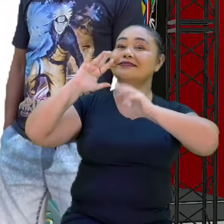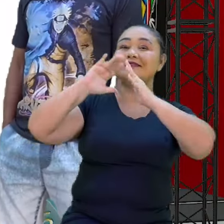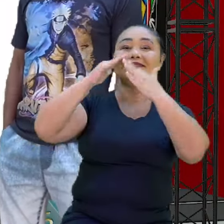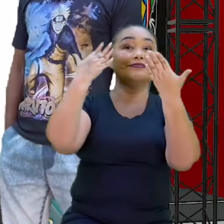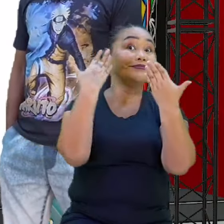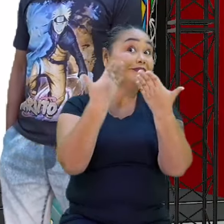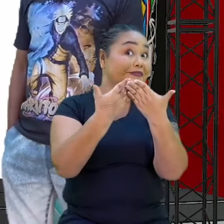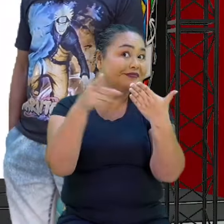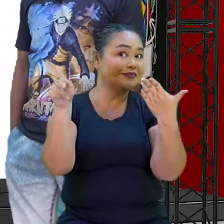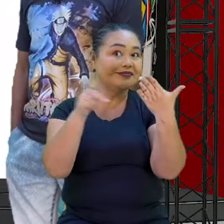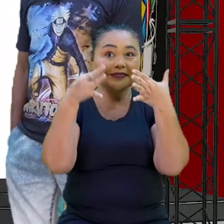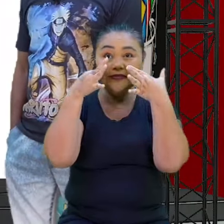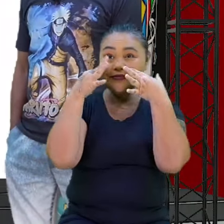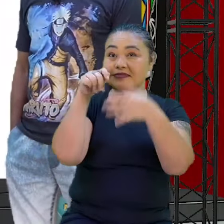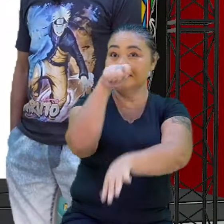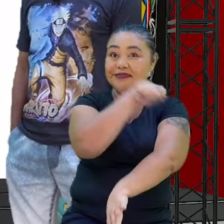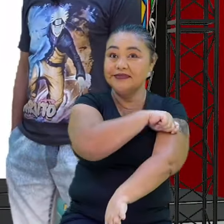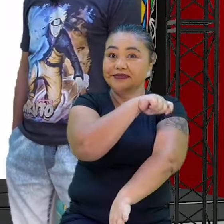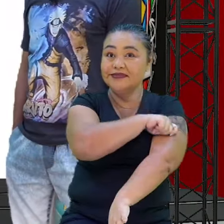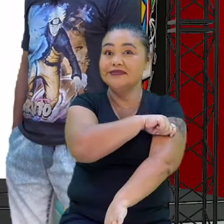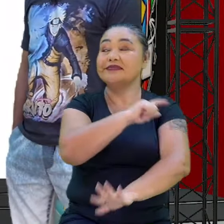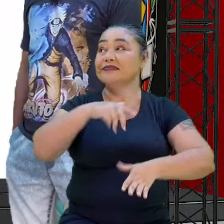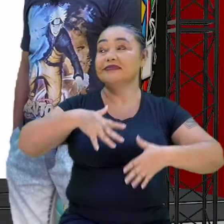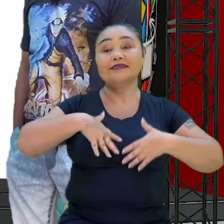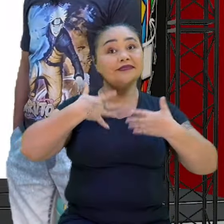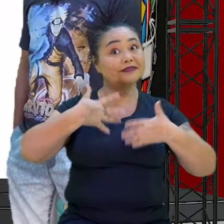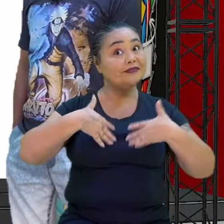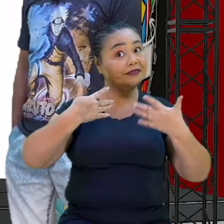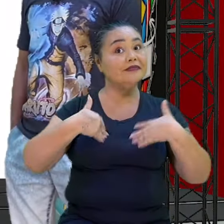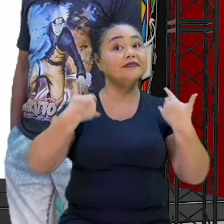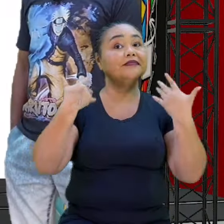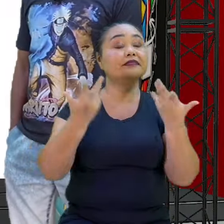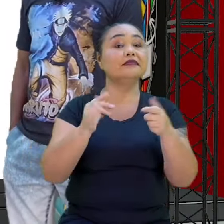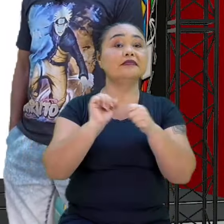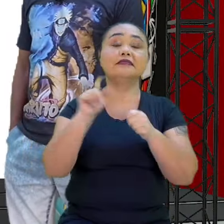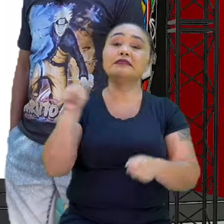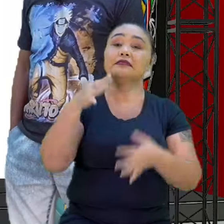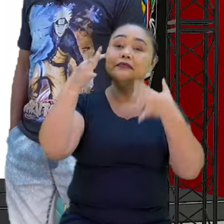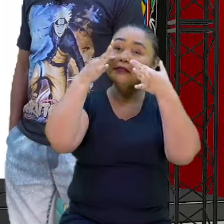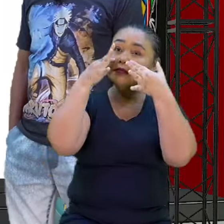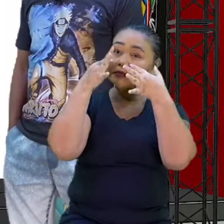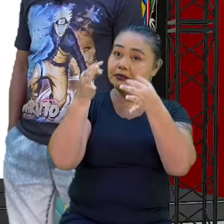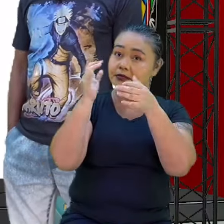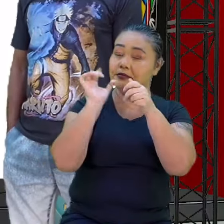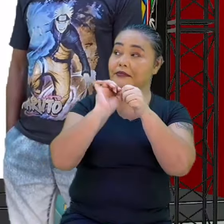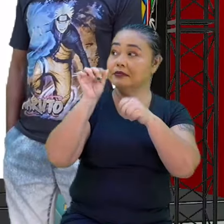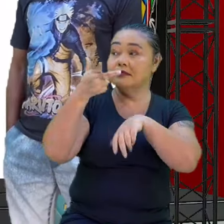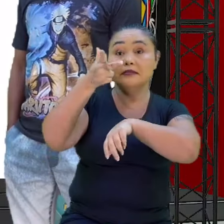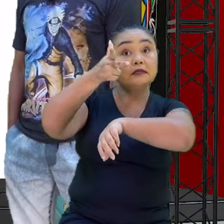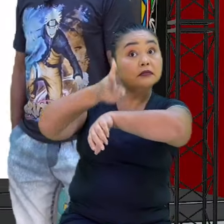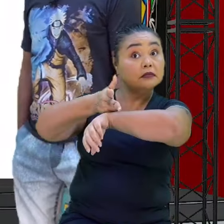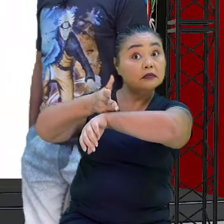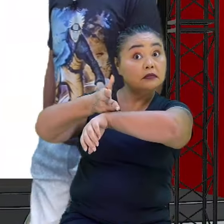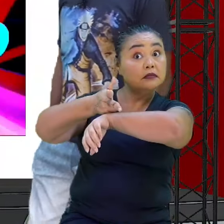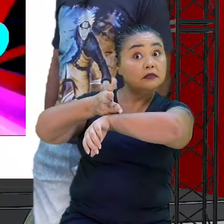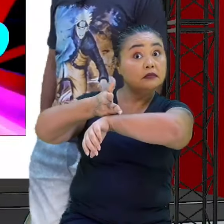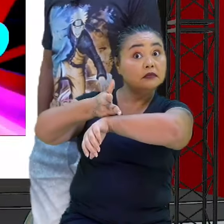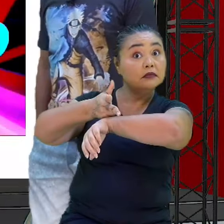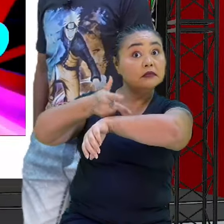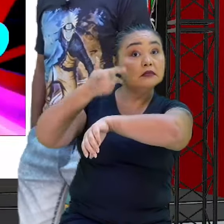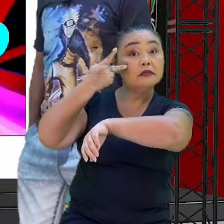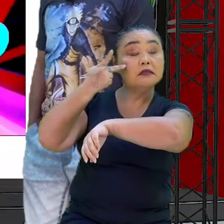presenciais os alunos isso nos alegra demais e hoje a professora presencial de hoje mandou um vídeo uau E aí a